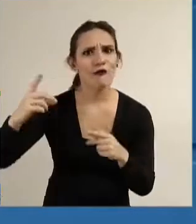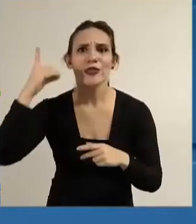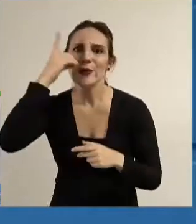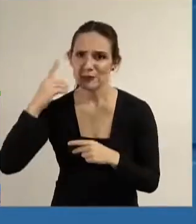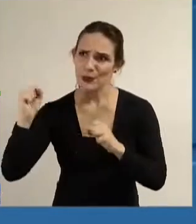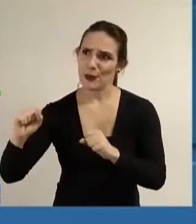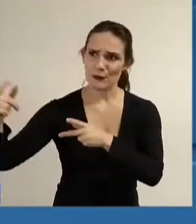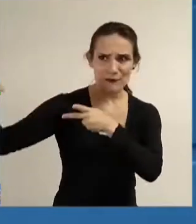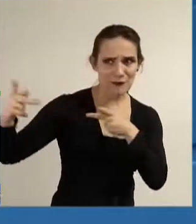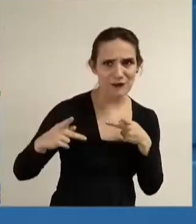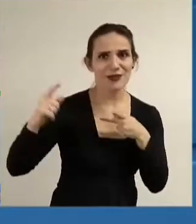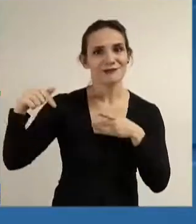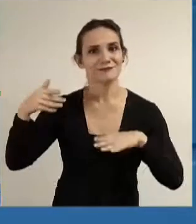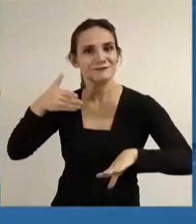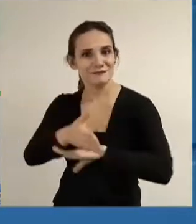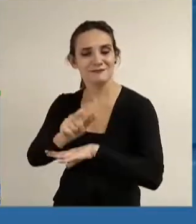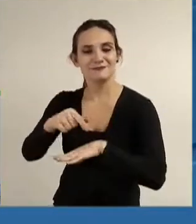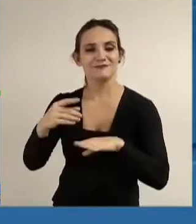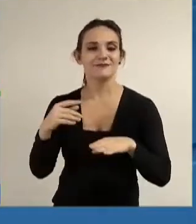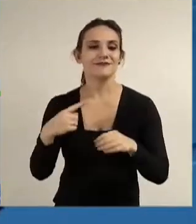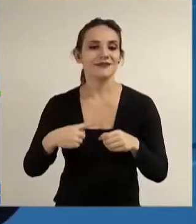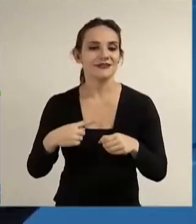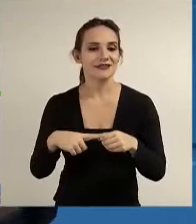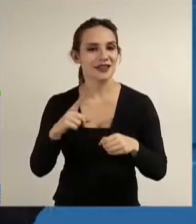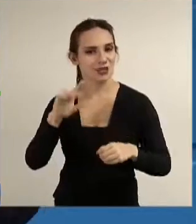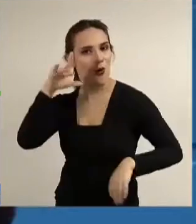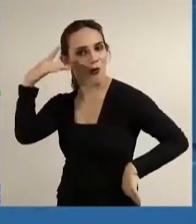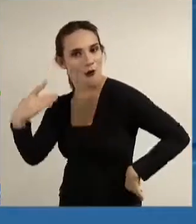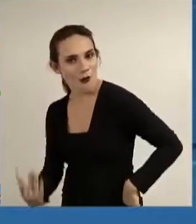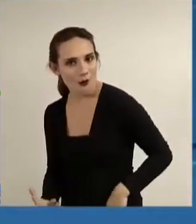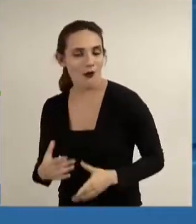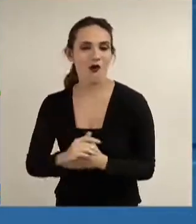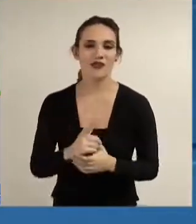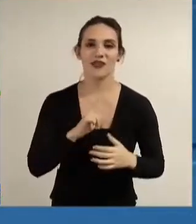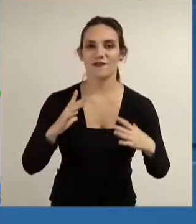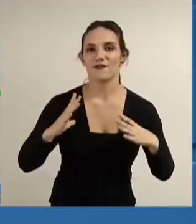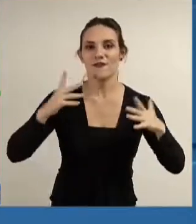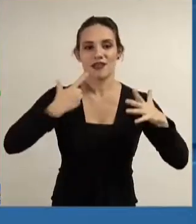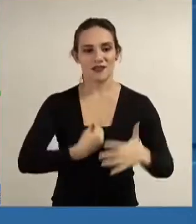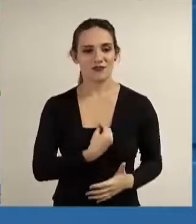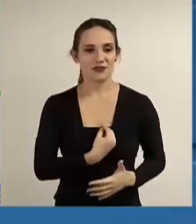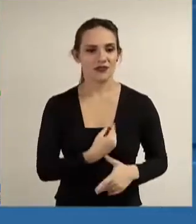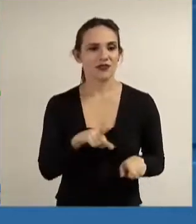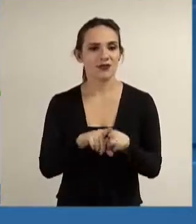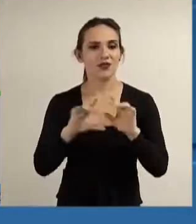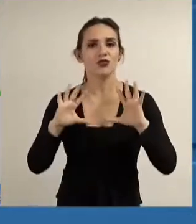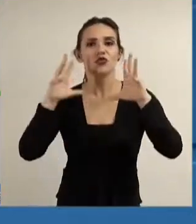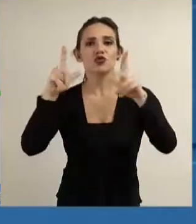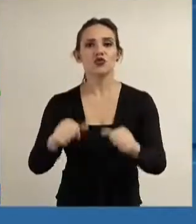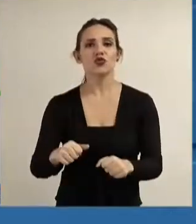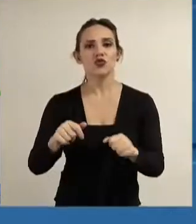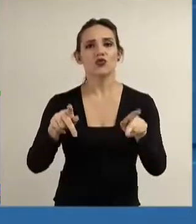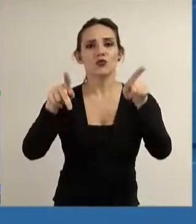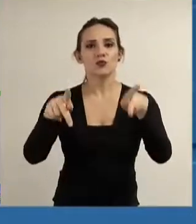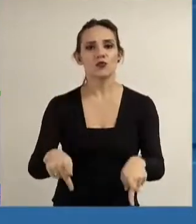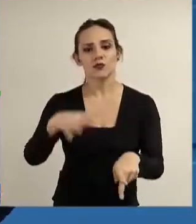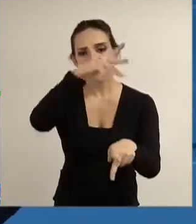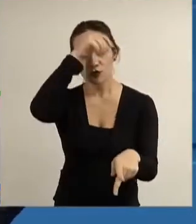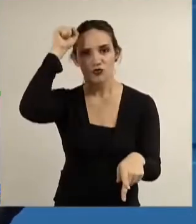lá. Vão ser hóspede de honra dele e participar da festa. E também convidar a população do Mato Grosso do